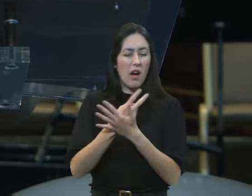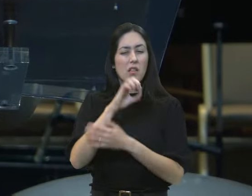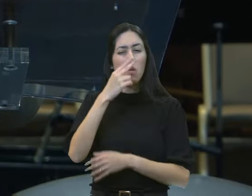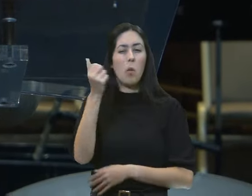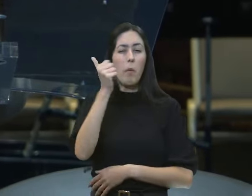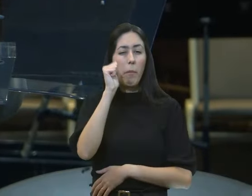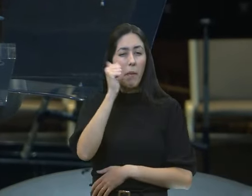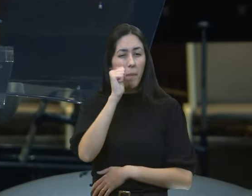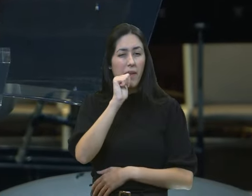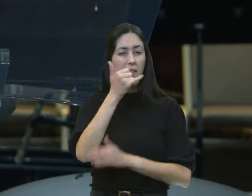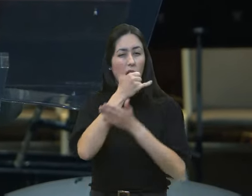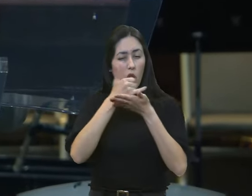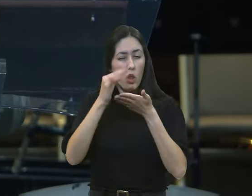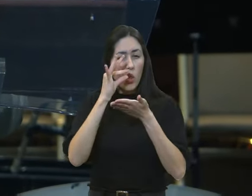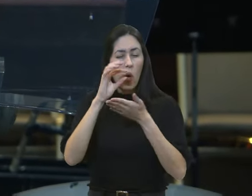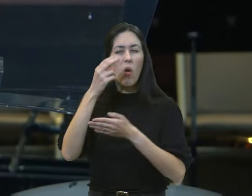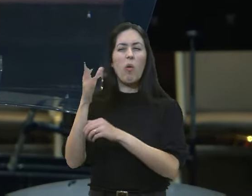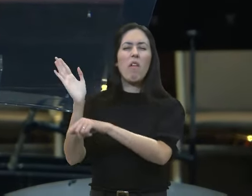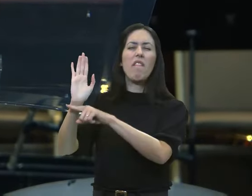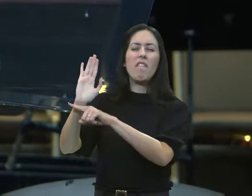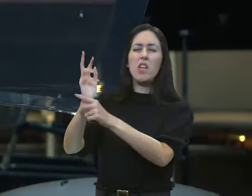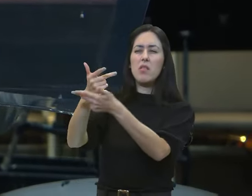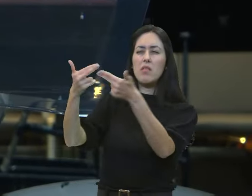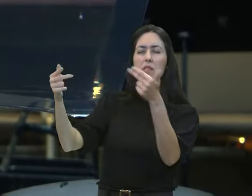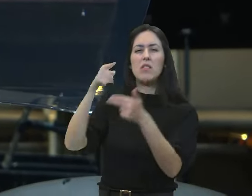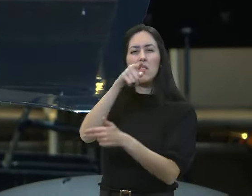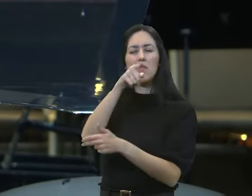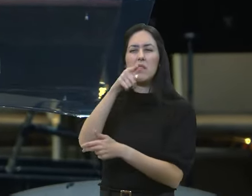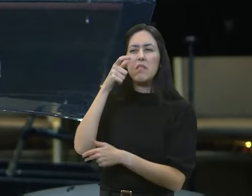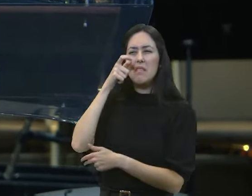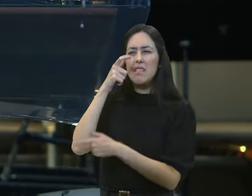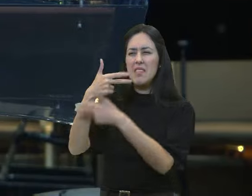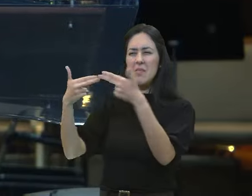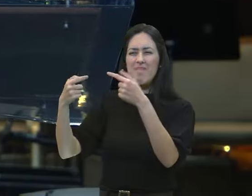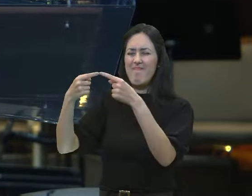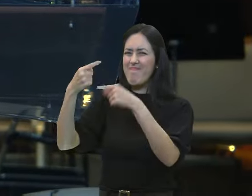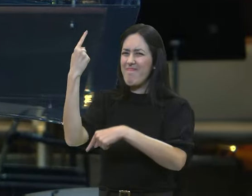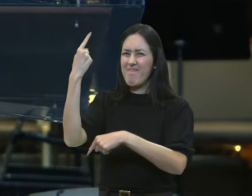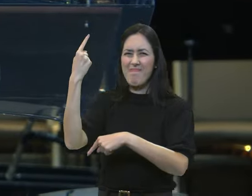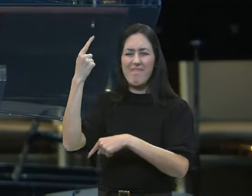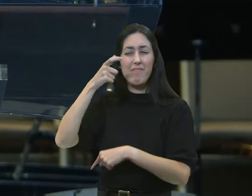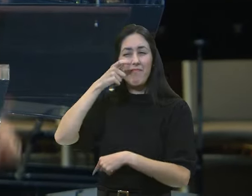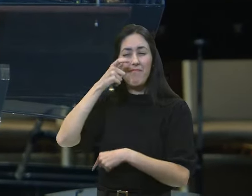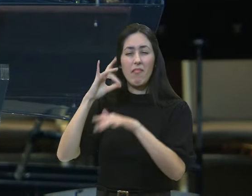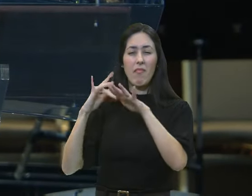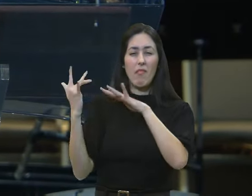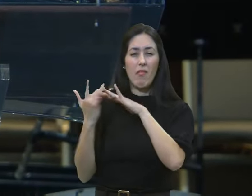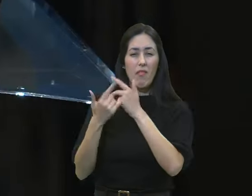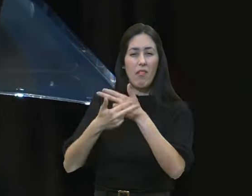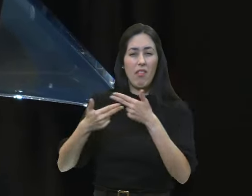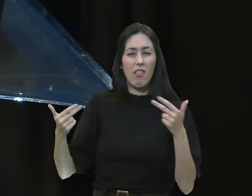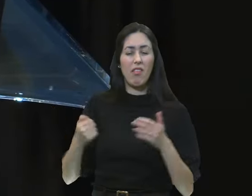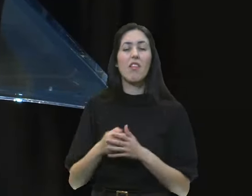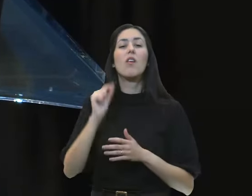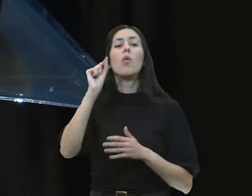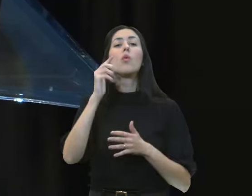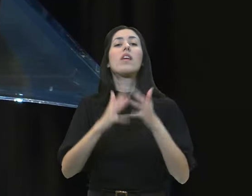e vídeos que não são tão legais e que estão passando em redes sociais ou nos streamings da vida. O que é que está